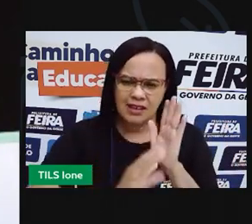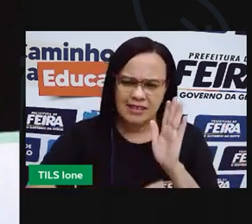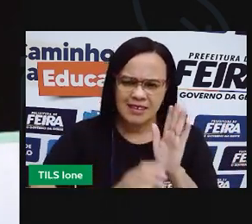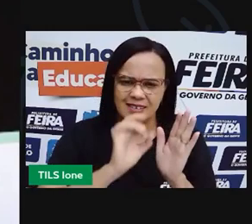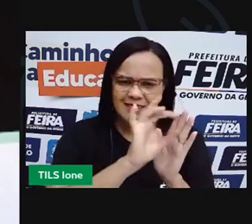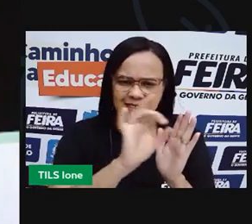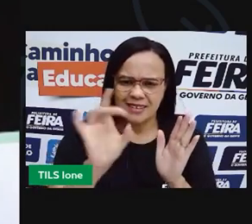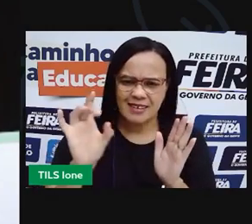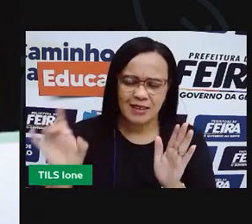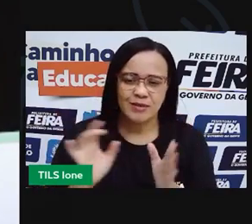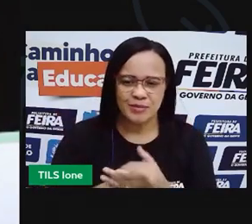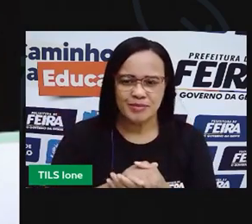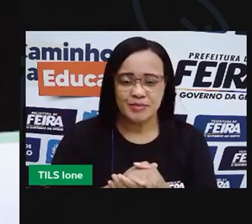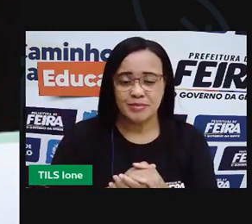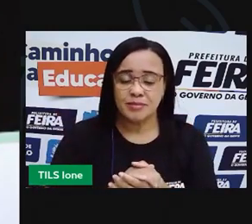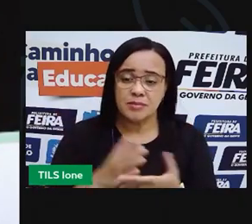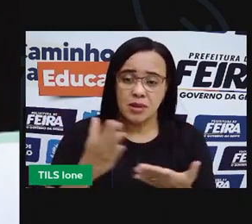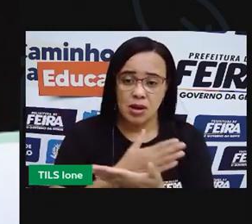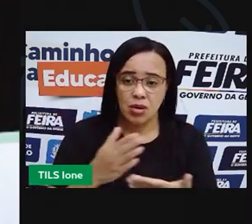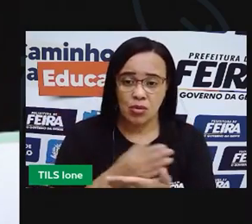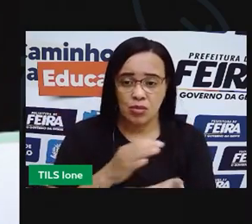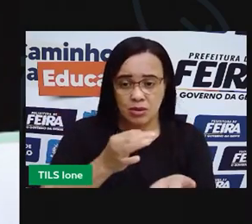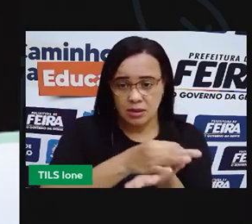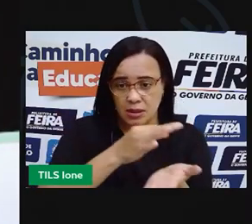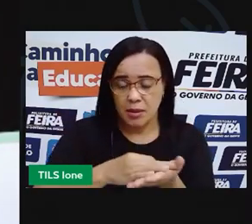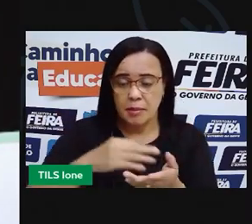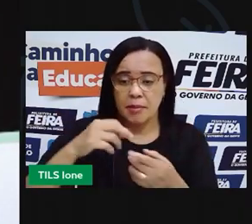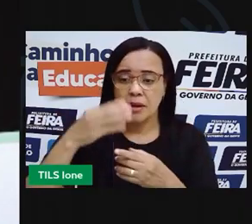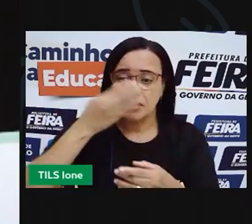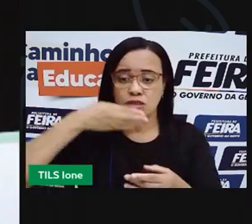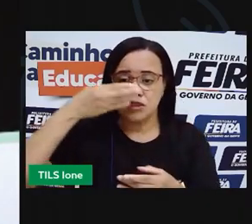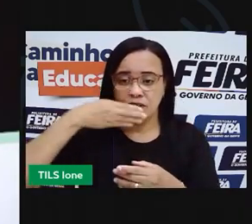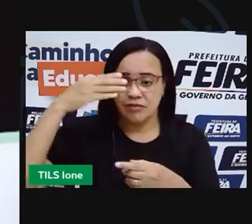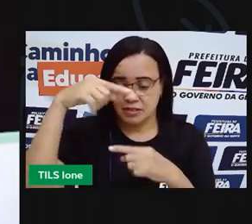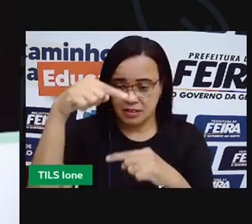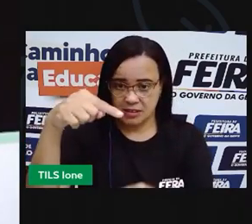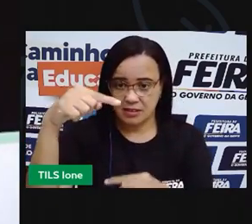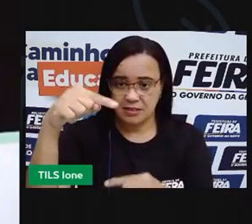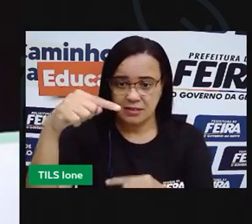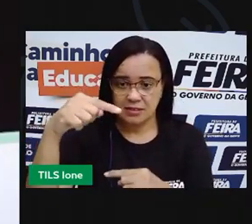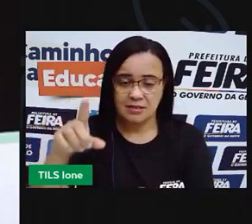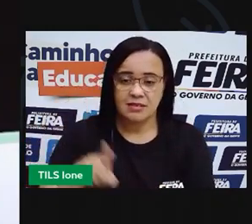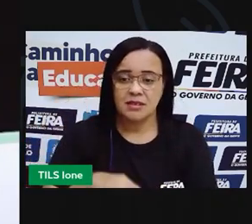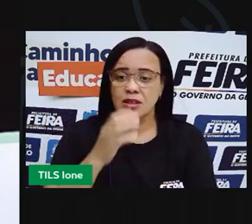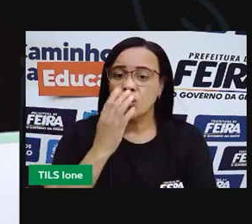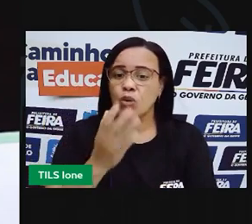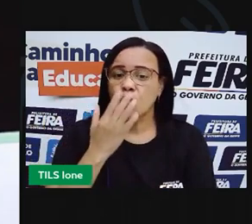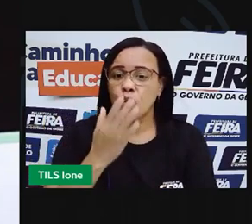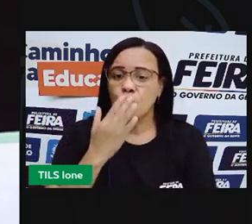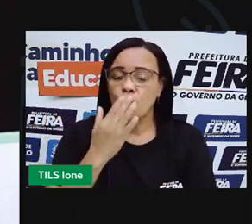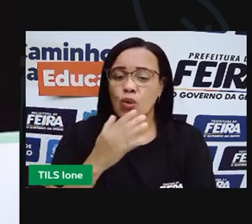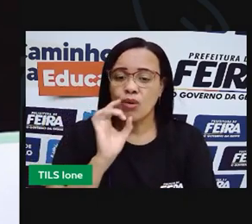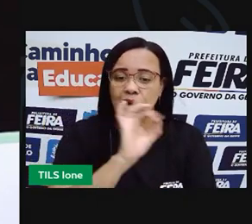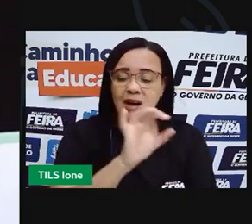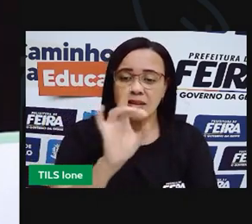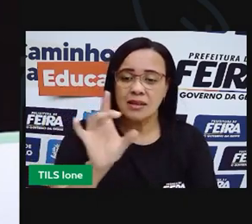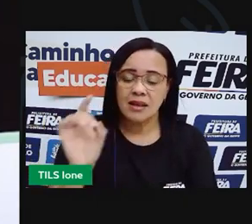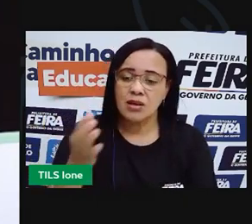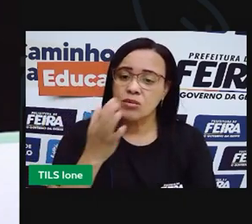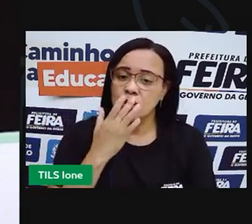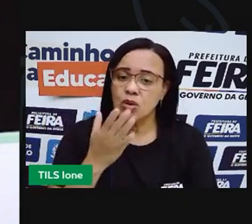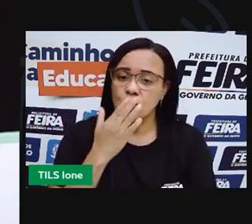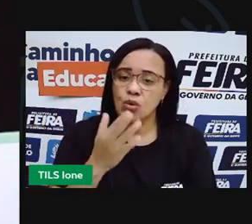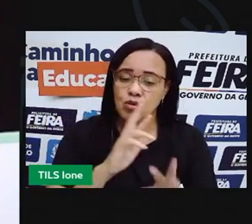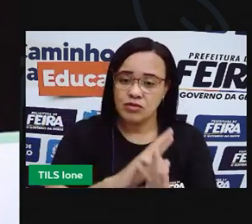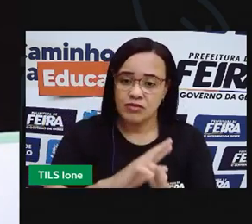nós temos algumas tampinhas de garrafa PET. Vejam que elas são coloridas, cada uma de uma cor,